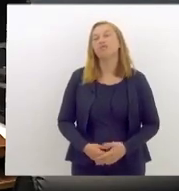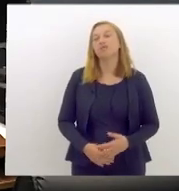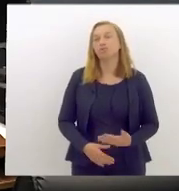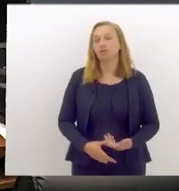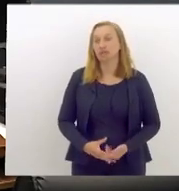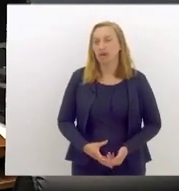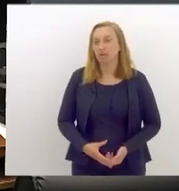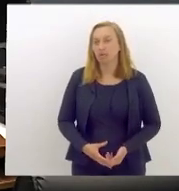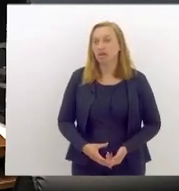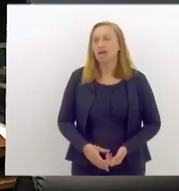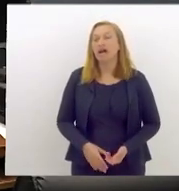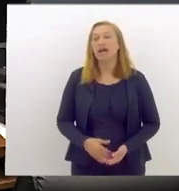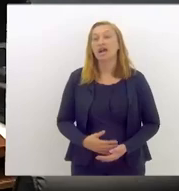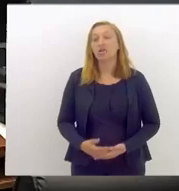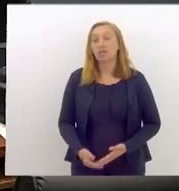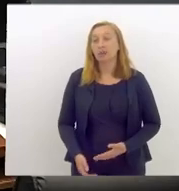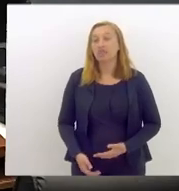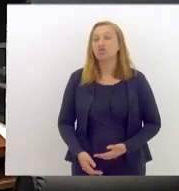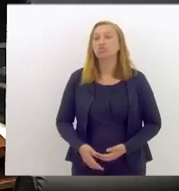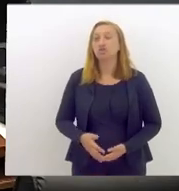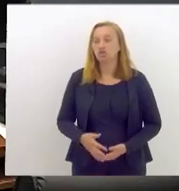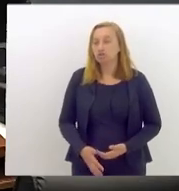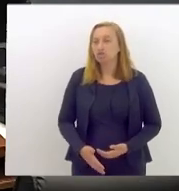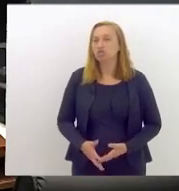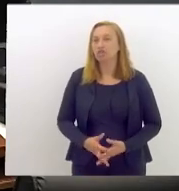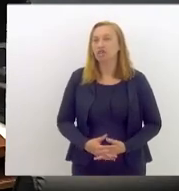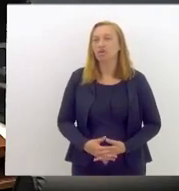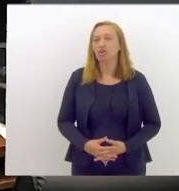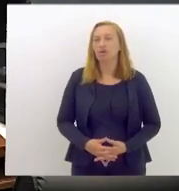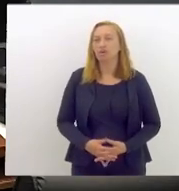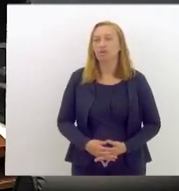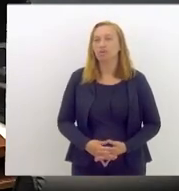Presidente pode me inscrever para